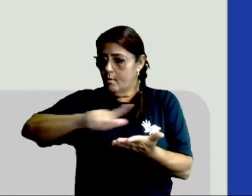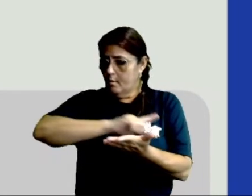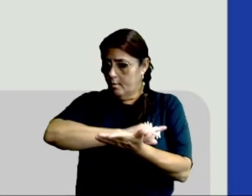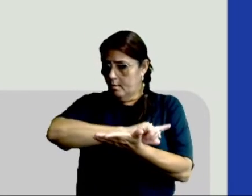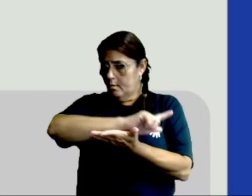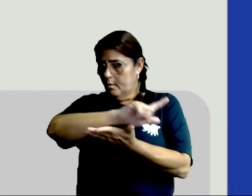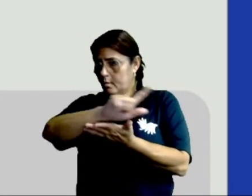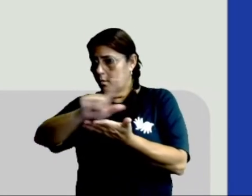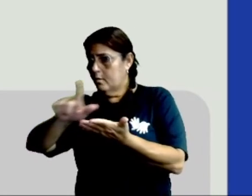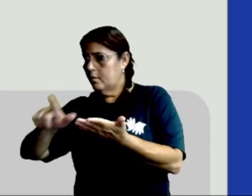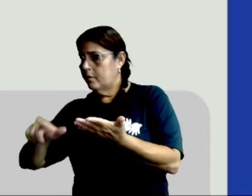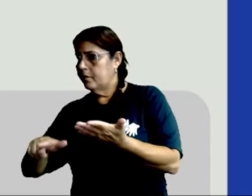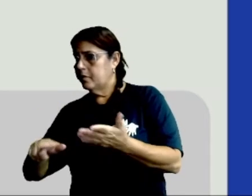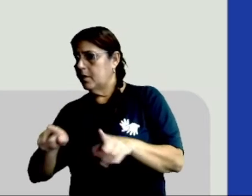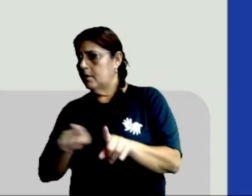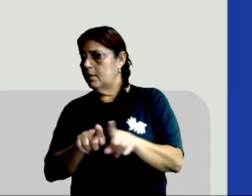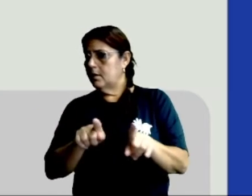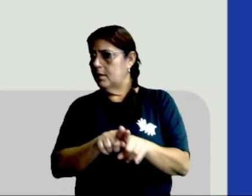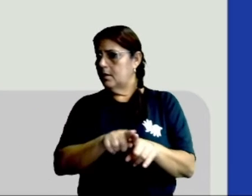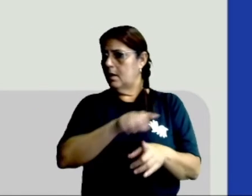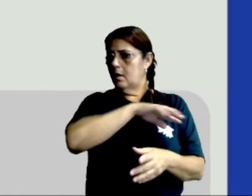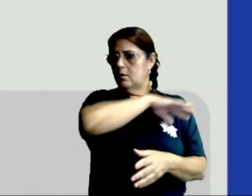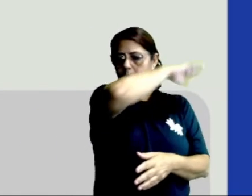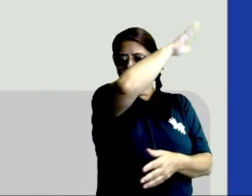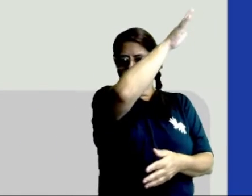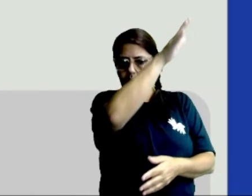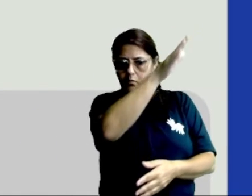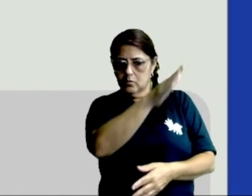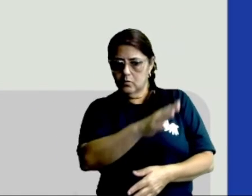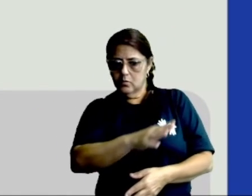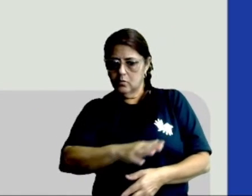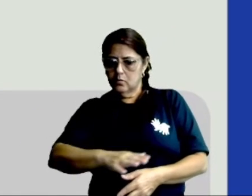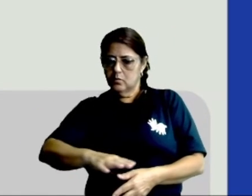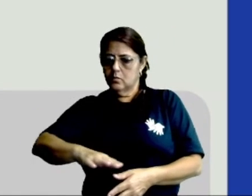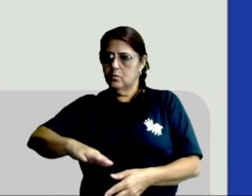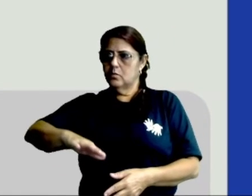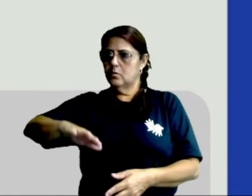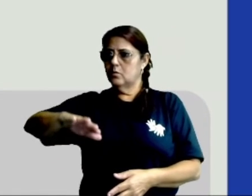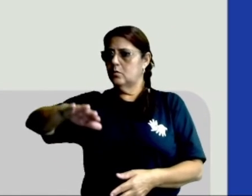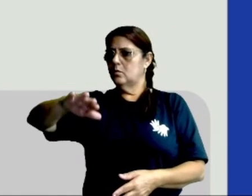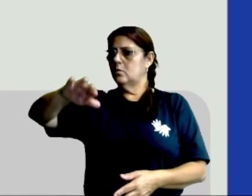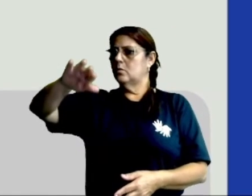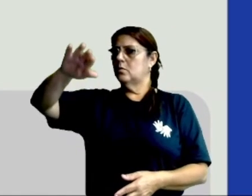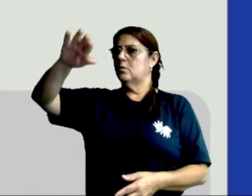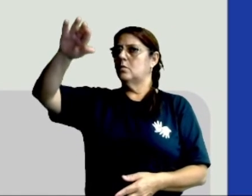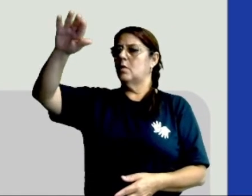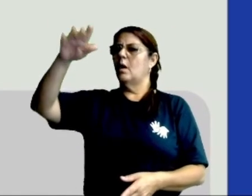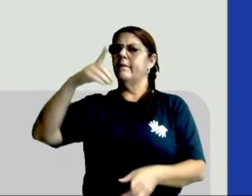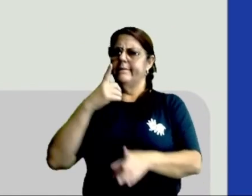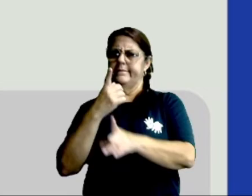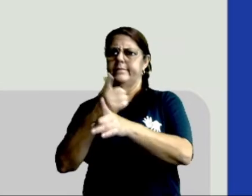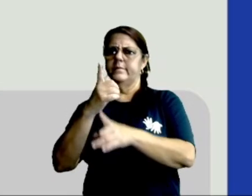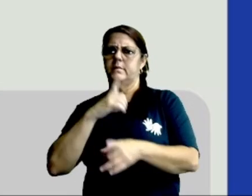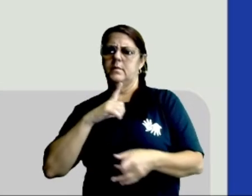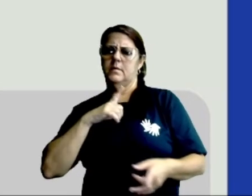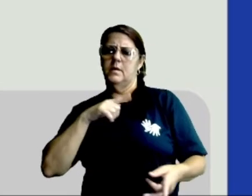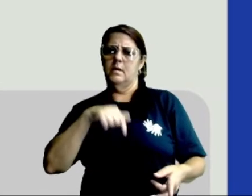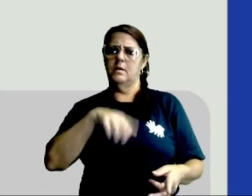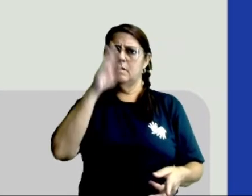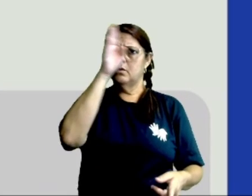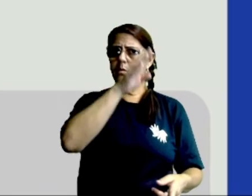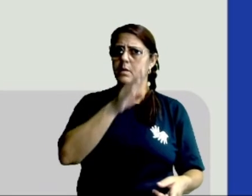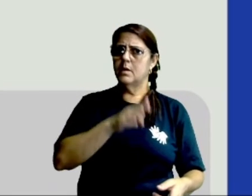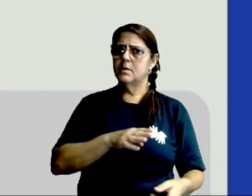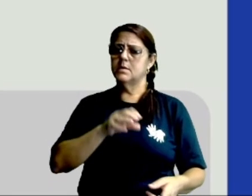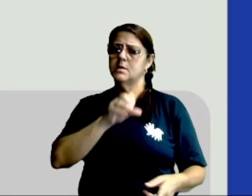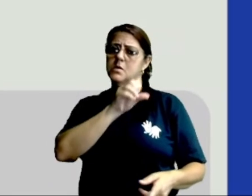né, isso aqui nos Estados Unidos, né, então uma coisa bastante semelhante com o que pode ser encontrado também aqui no Brasil, na Serra do Mar, na